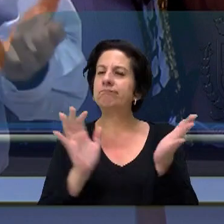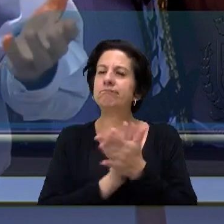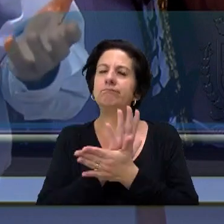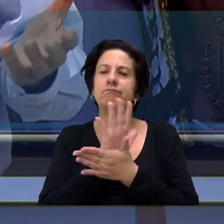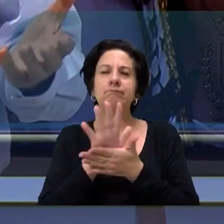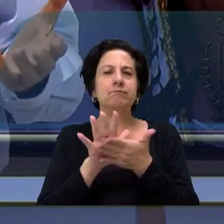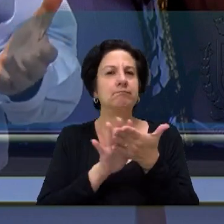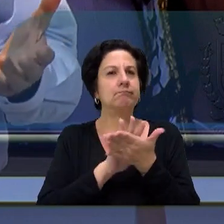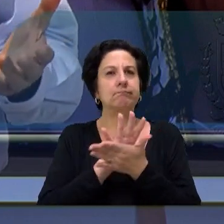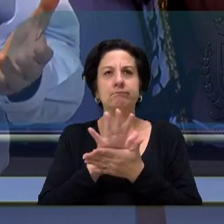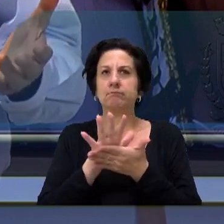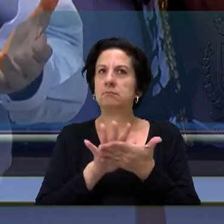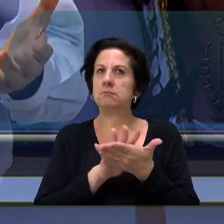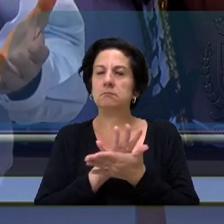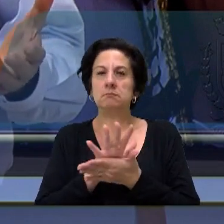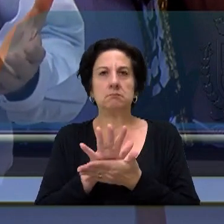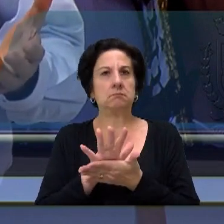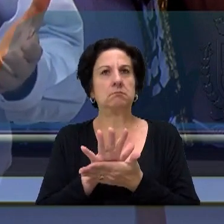Não dá nada.